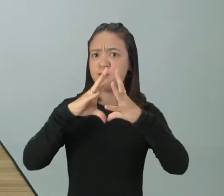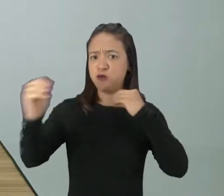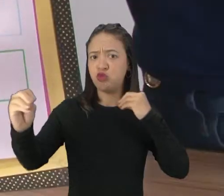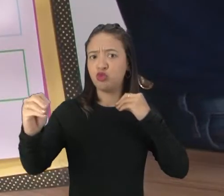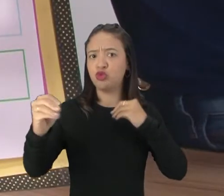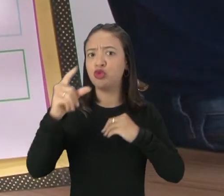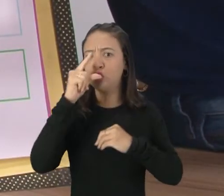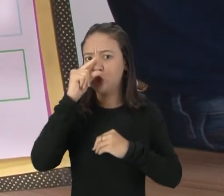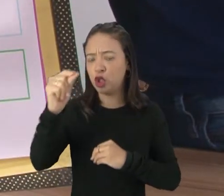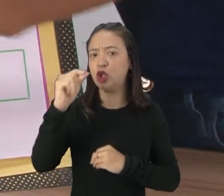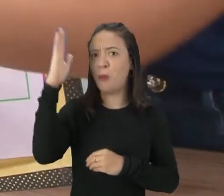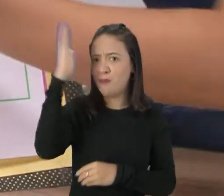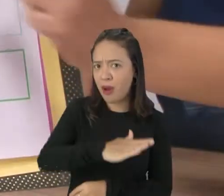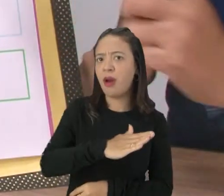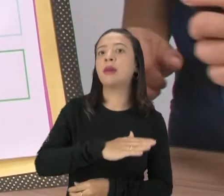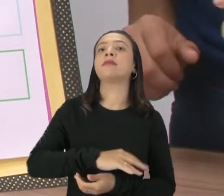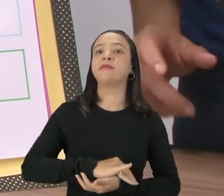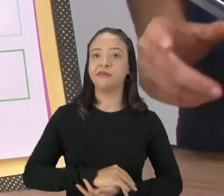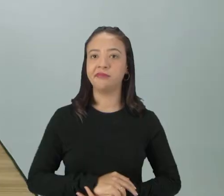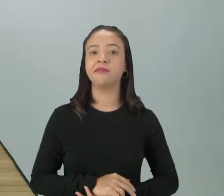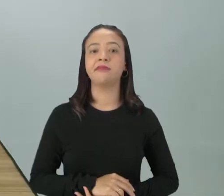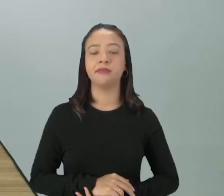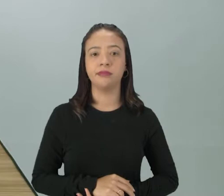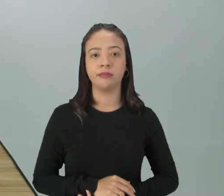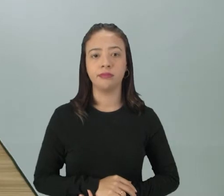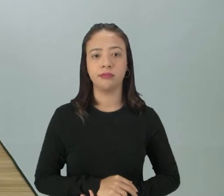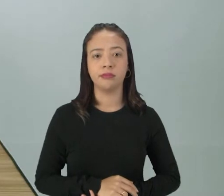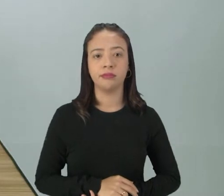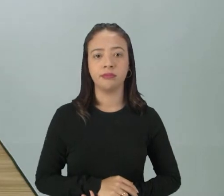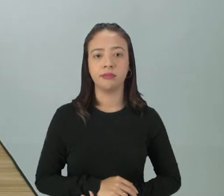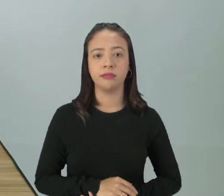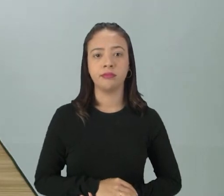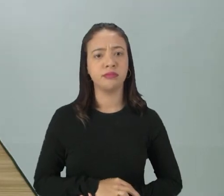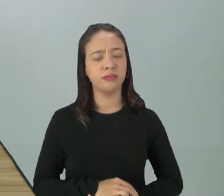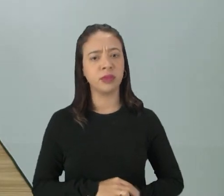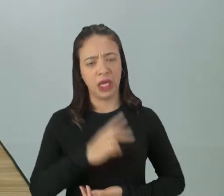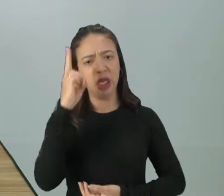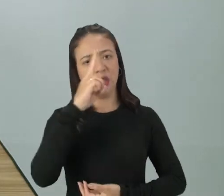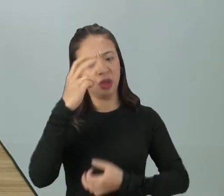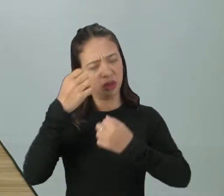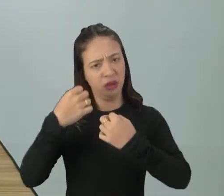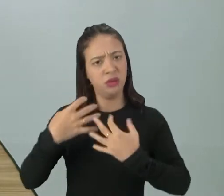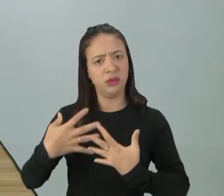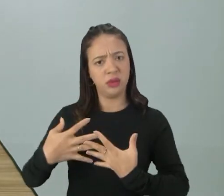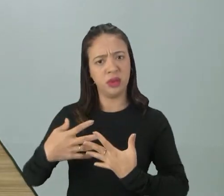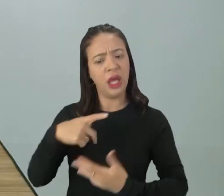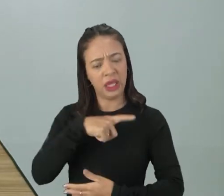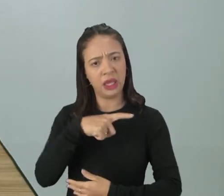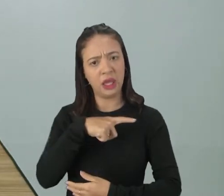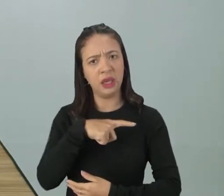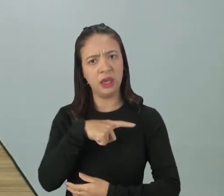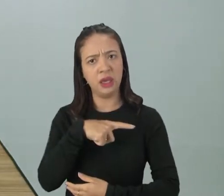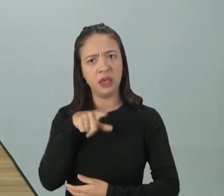bruxa má. A história nos conta isso.